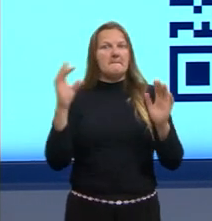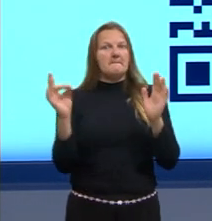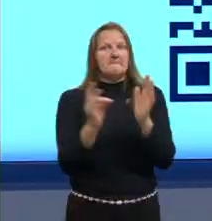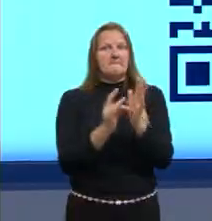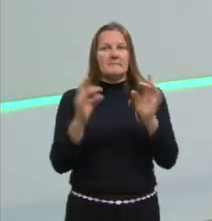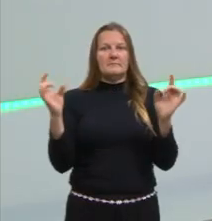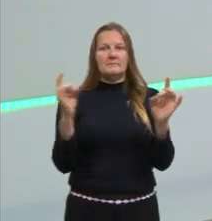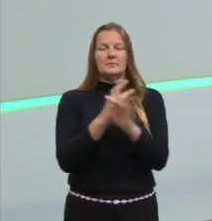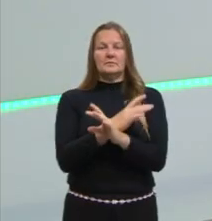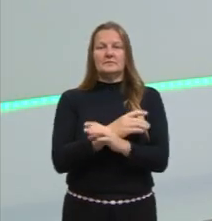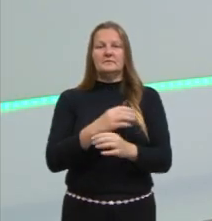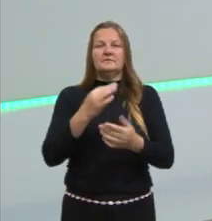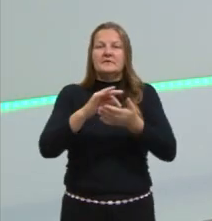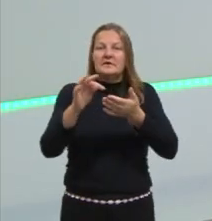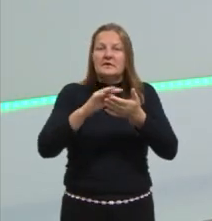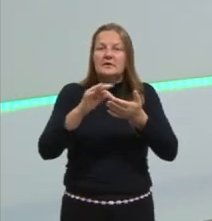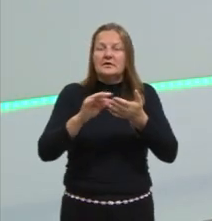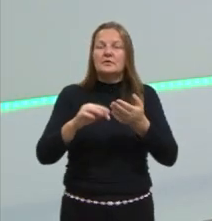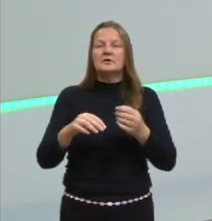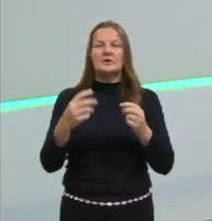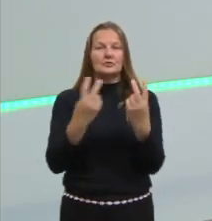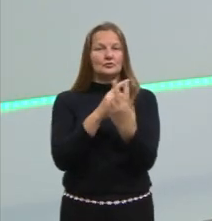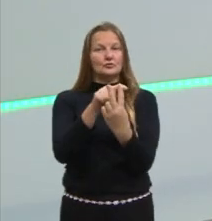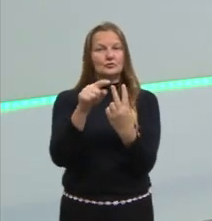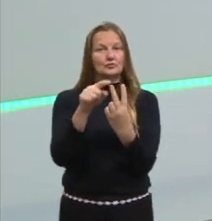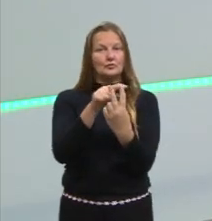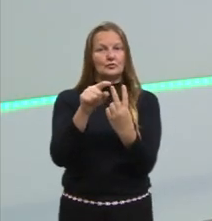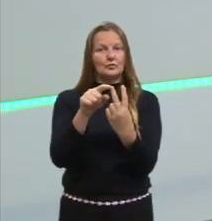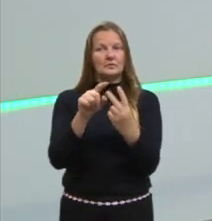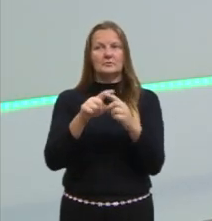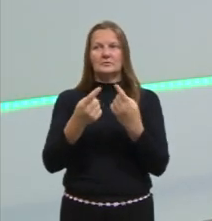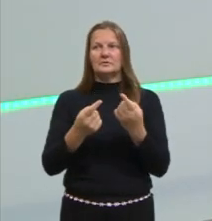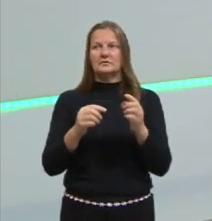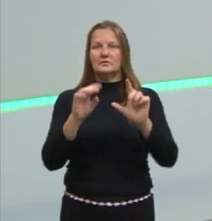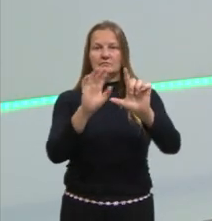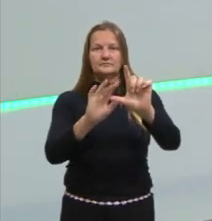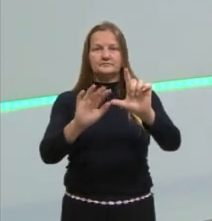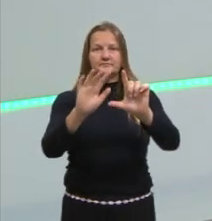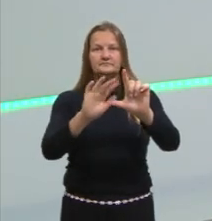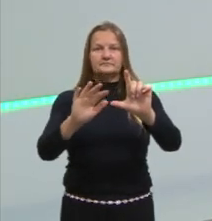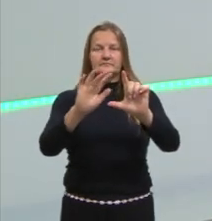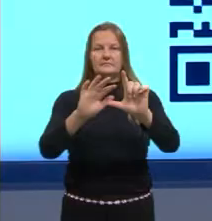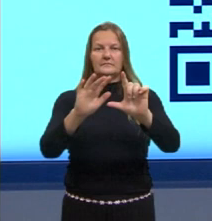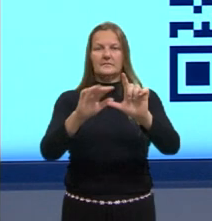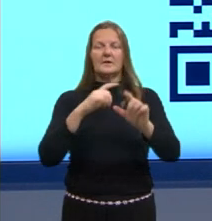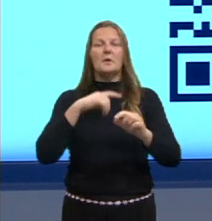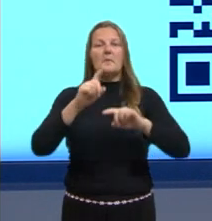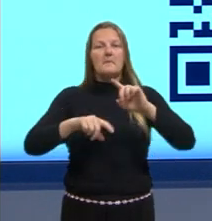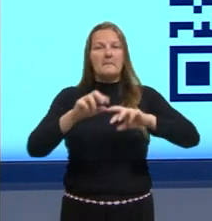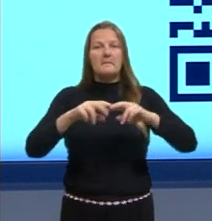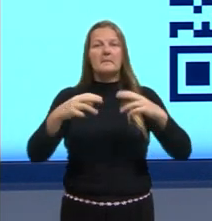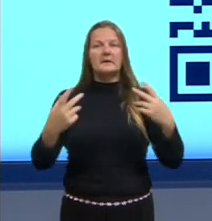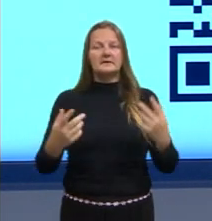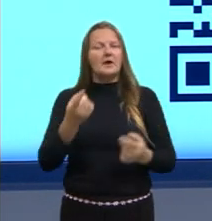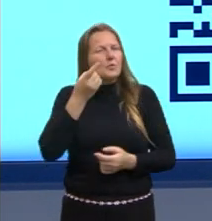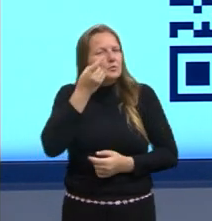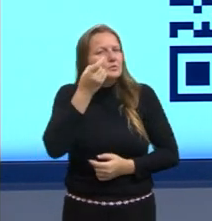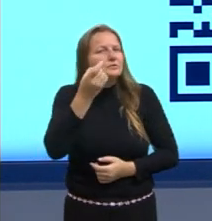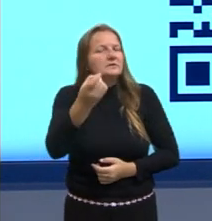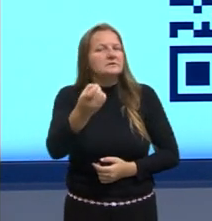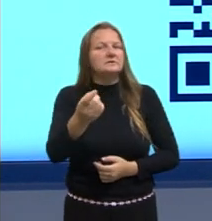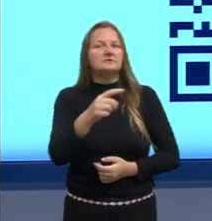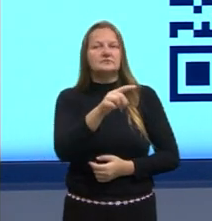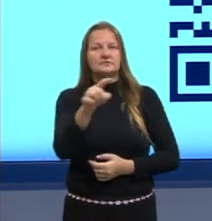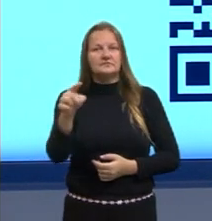tanto a teoria da relatividade quanto a física quântica mas eu vou deixar nesse QR Code que tá aqui na tela um material bem interessante para quem